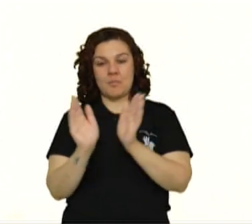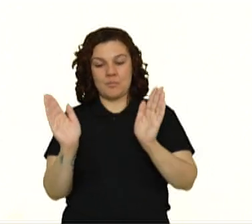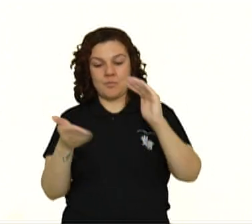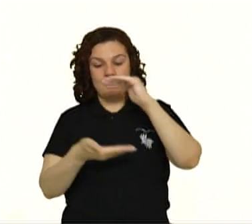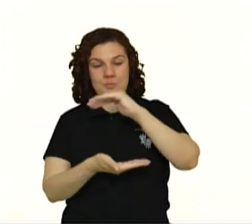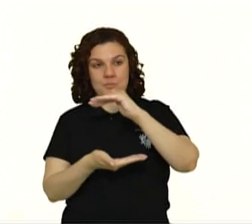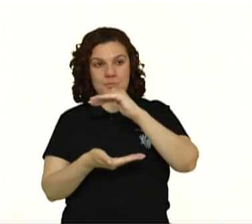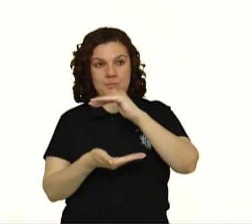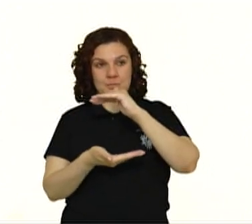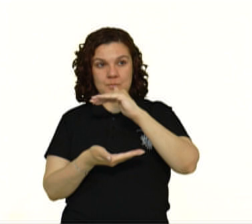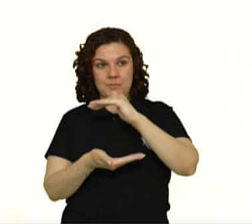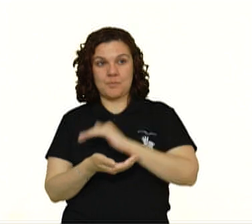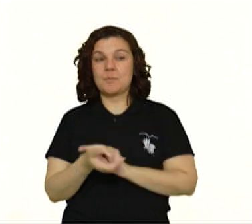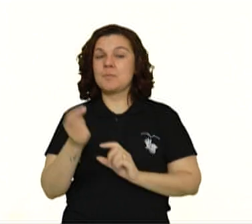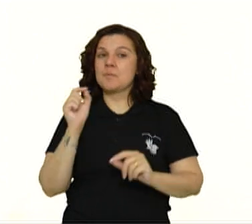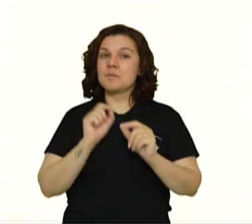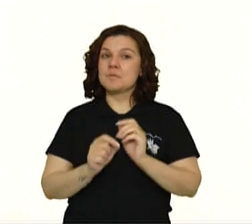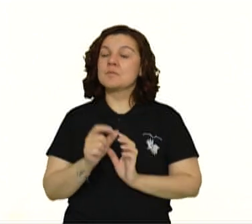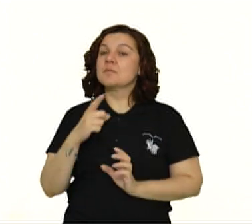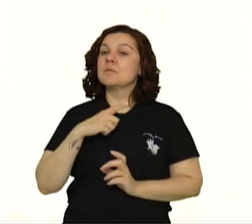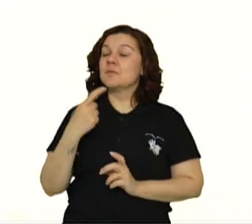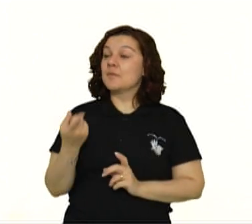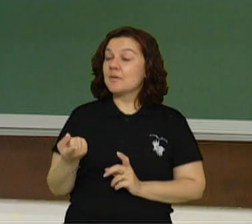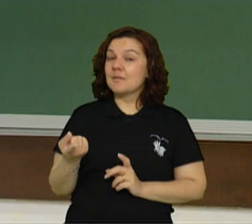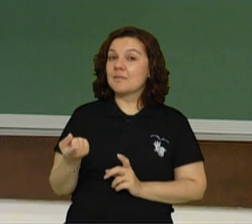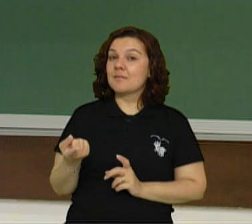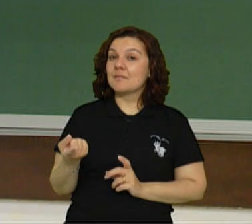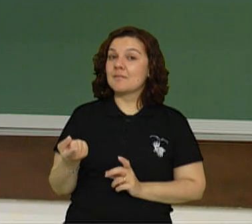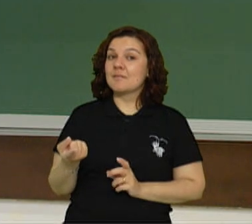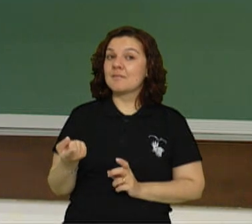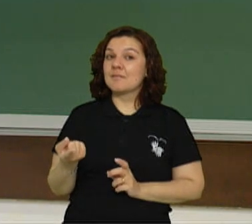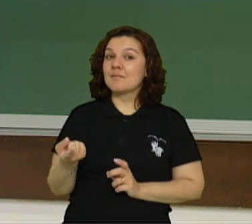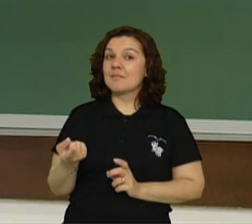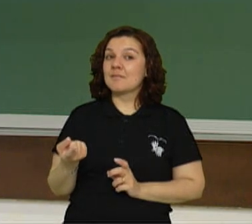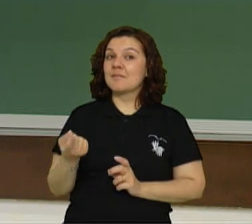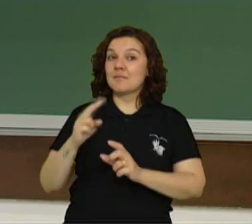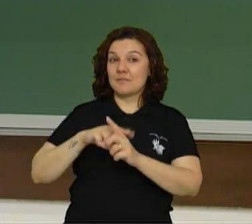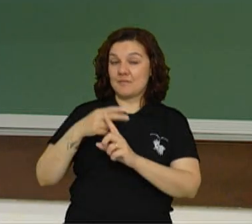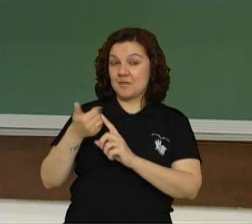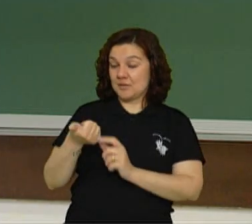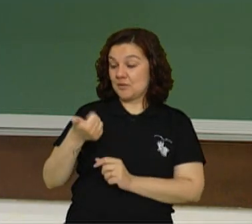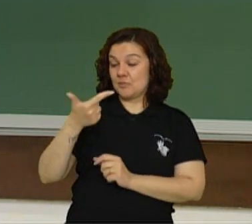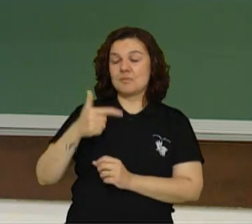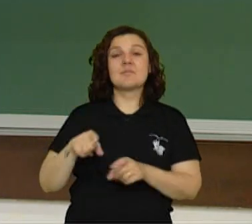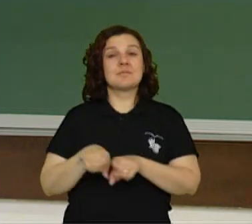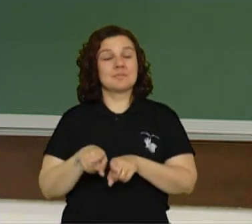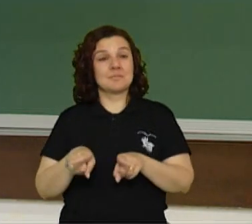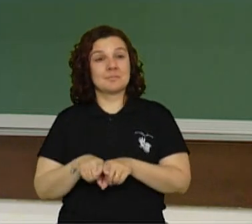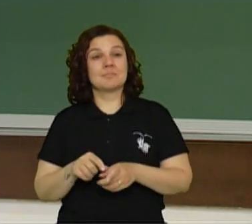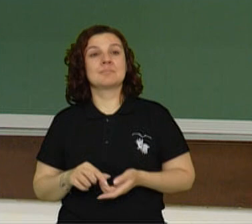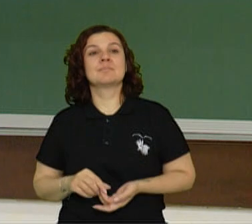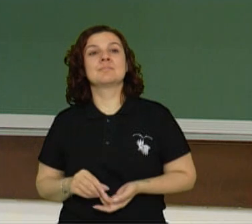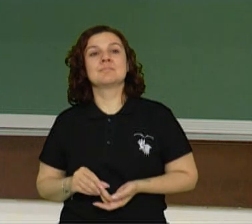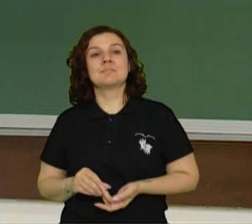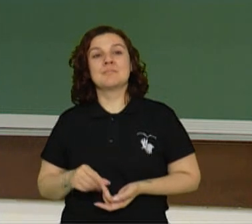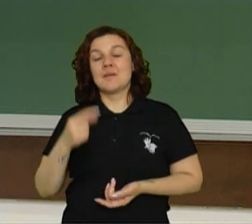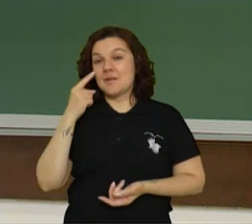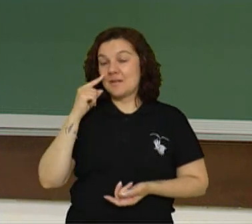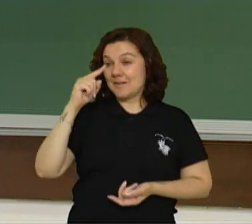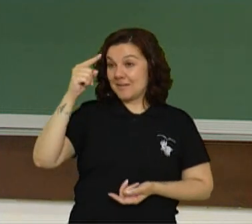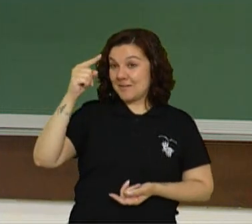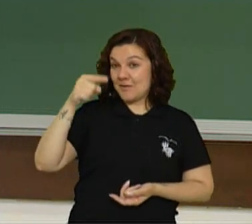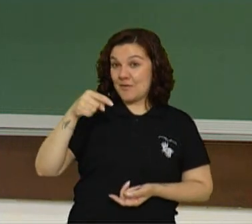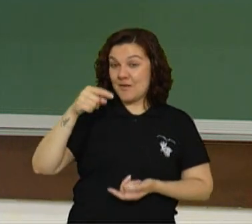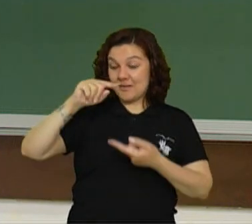você tem o contrário do cubo, o que que vai acontecer com as arestas? Vai dar 12 também, tá? Essas informações